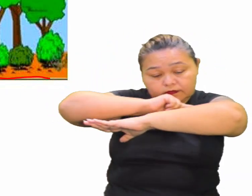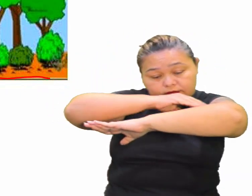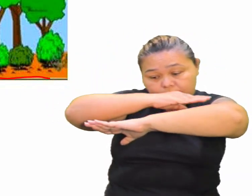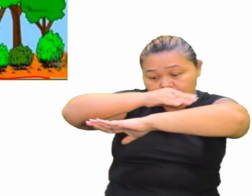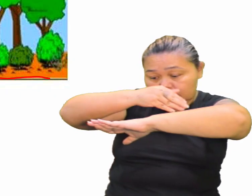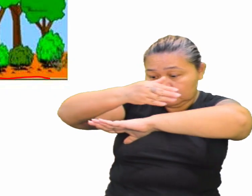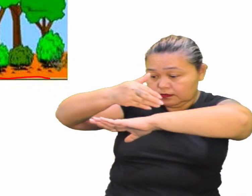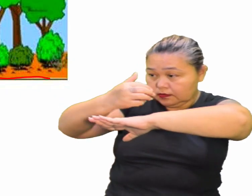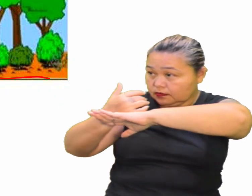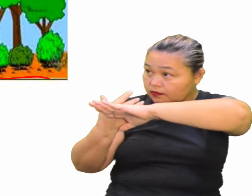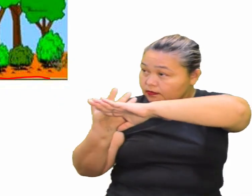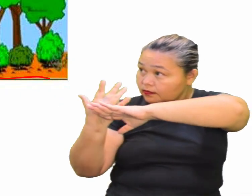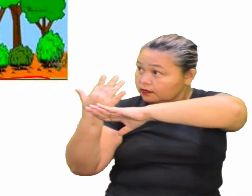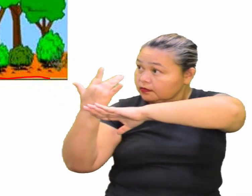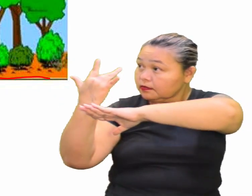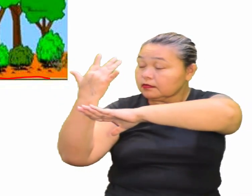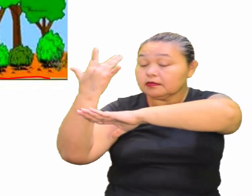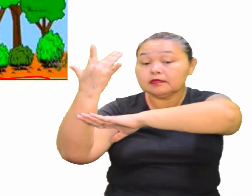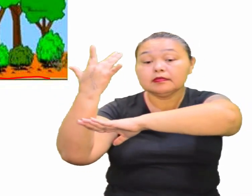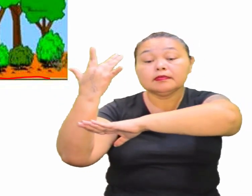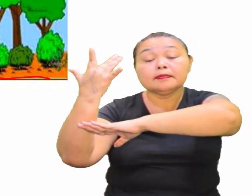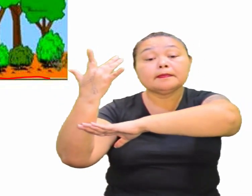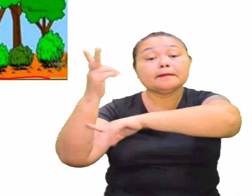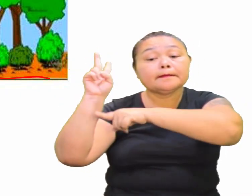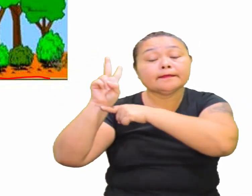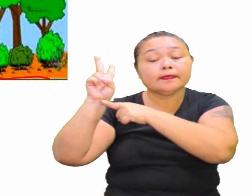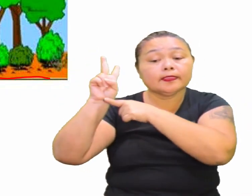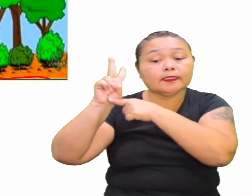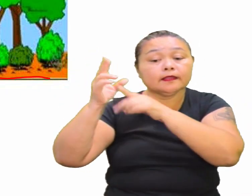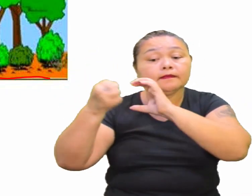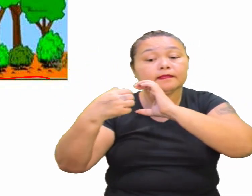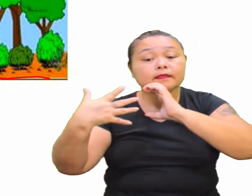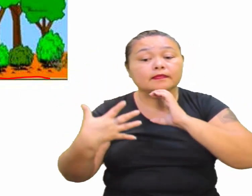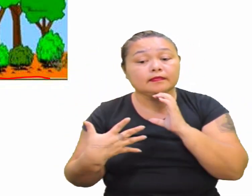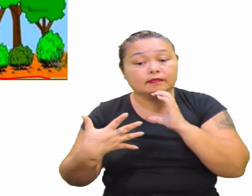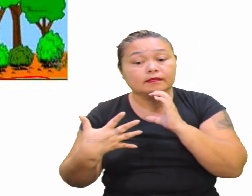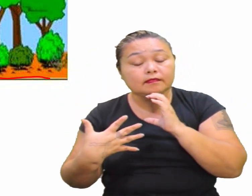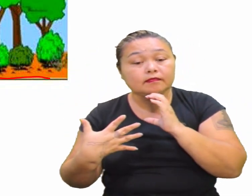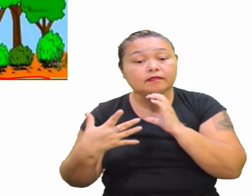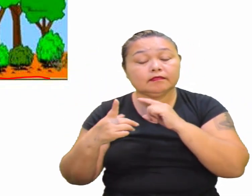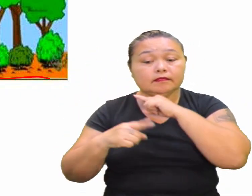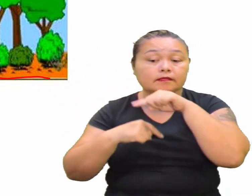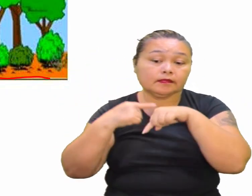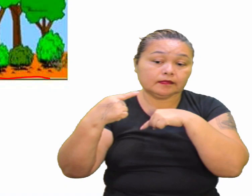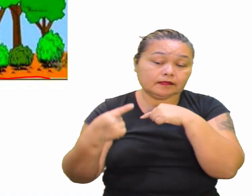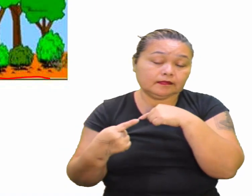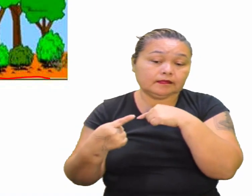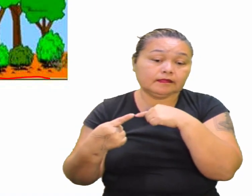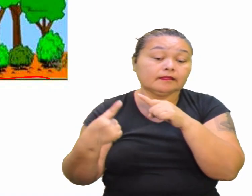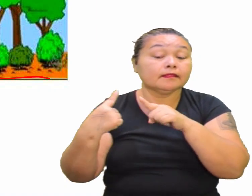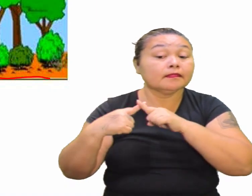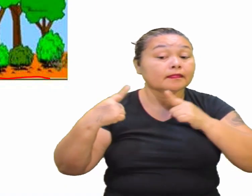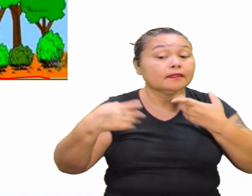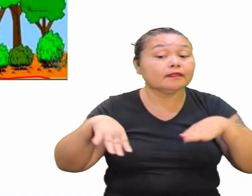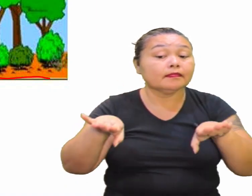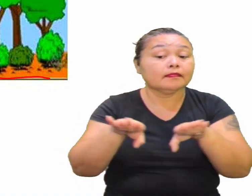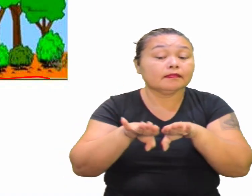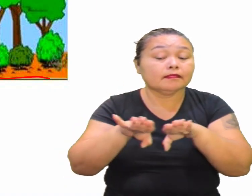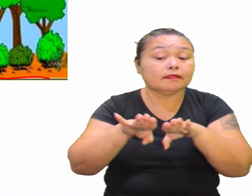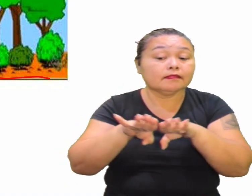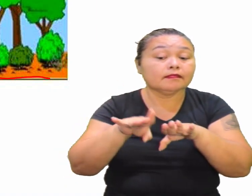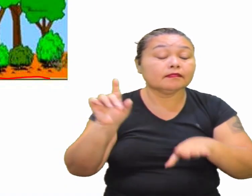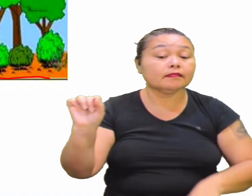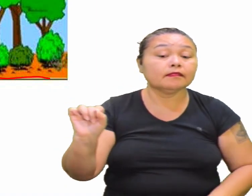de desenvolvimento, manutenção das suas características, dos seus ciclos reprodutivos, mas também eles vão estar